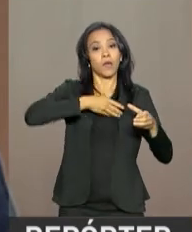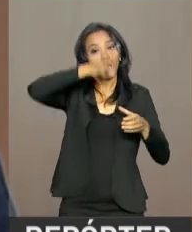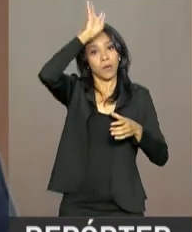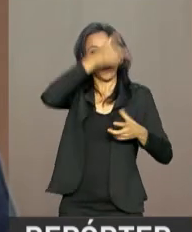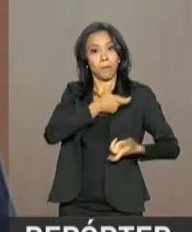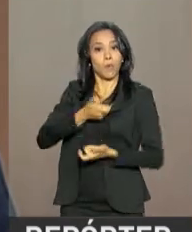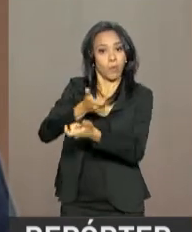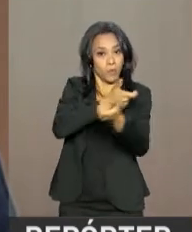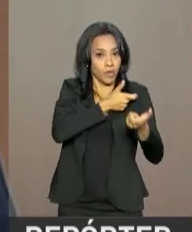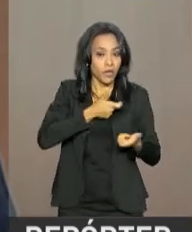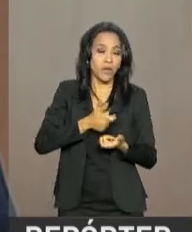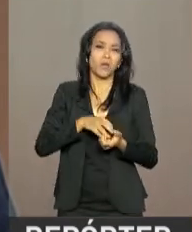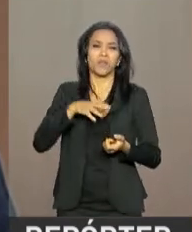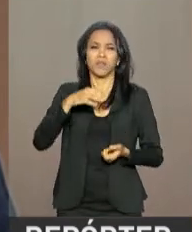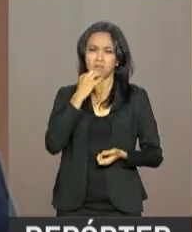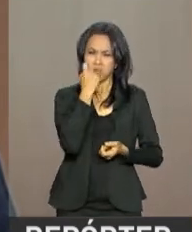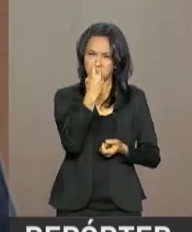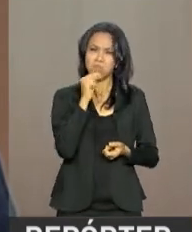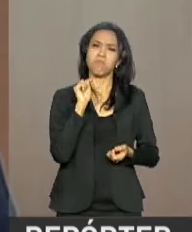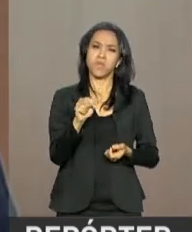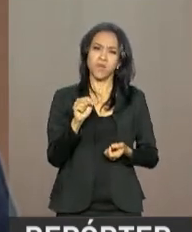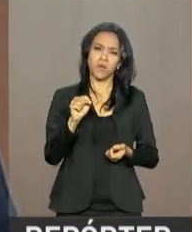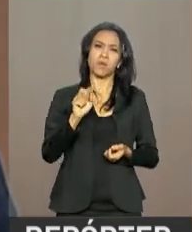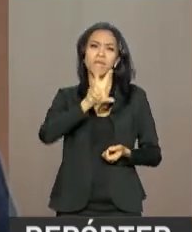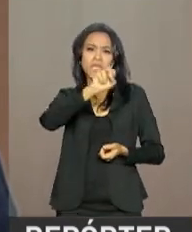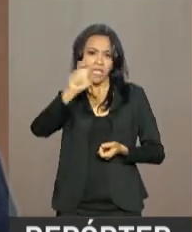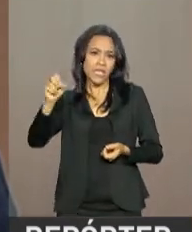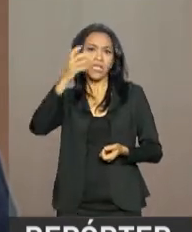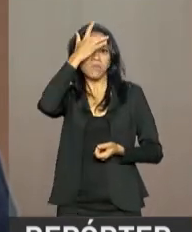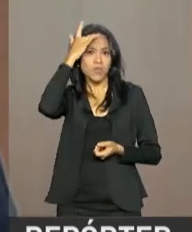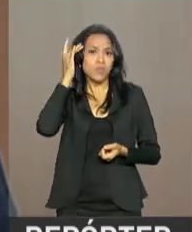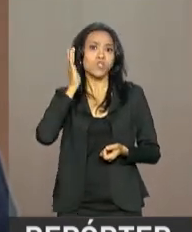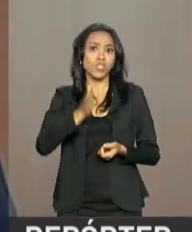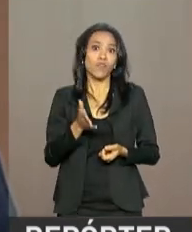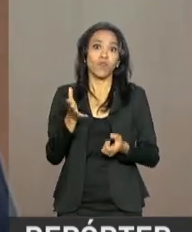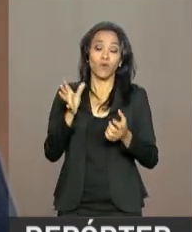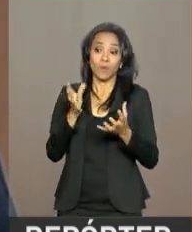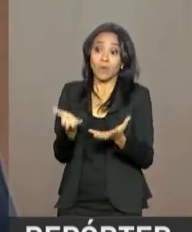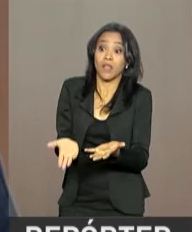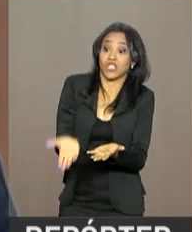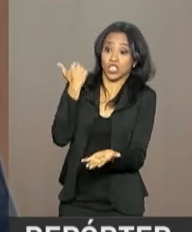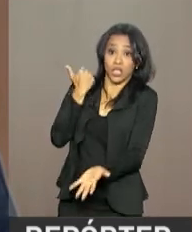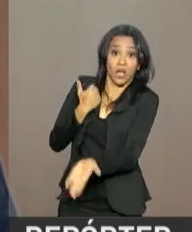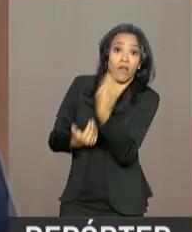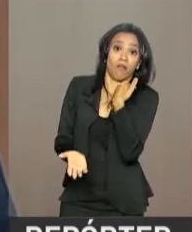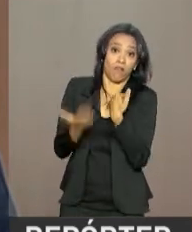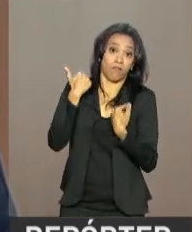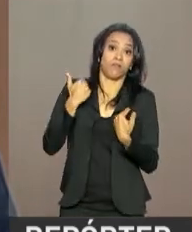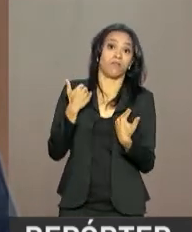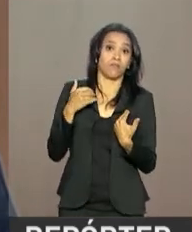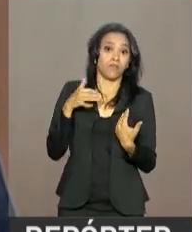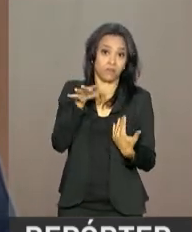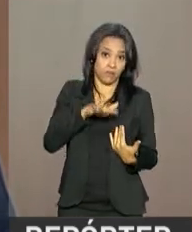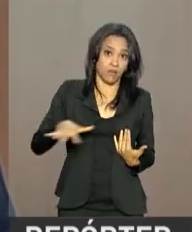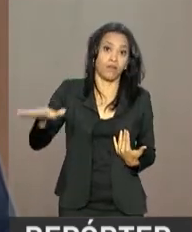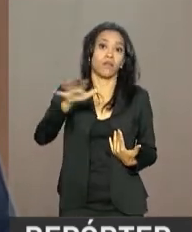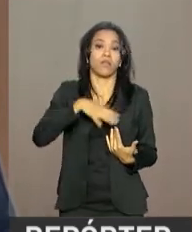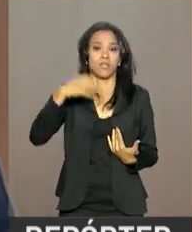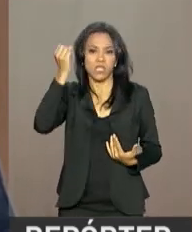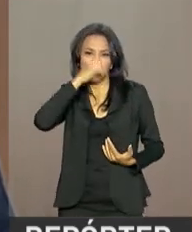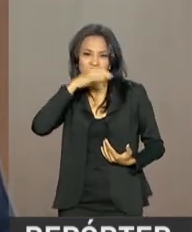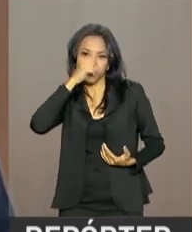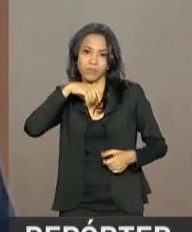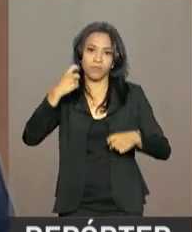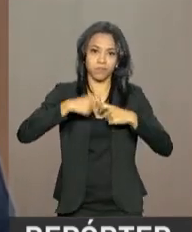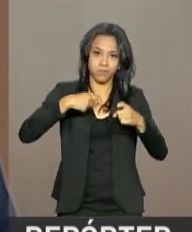uma mil e quinhentas pessoas foram salvas em sinistros diverso isso representa um